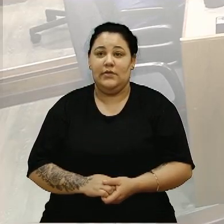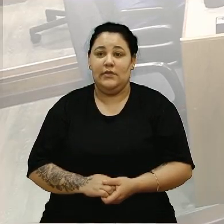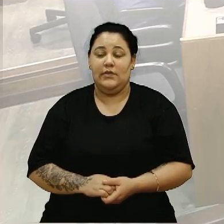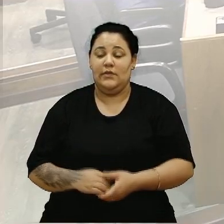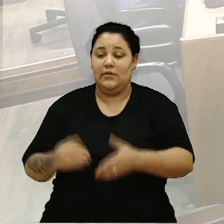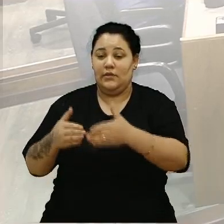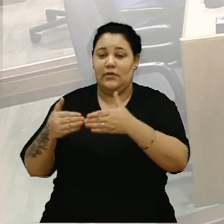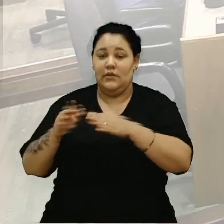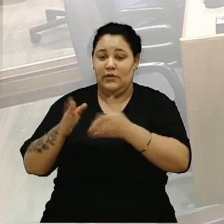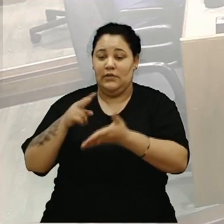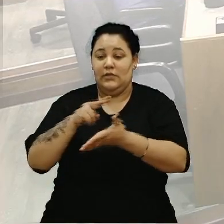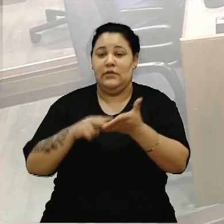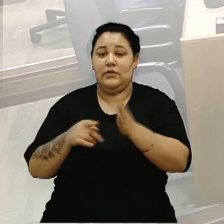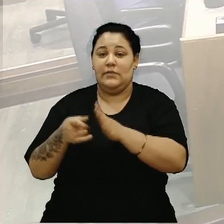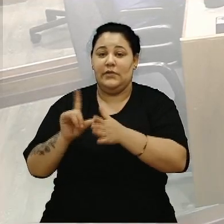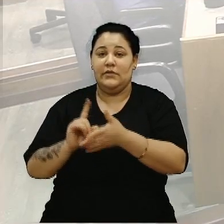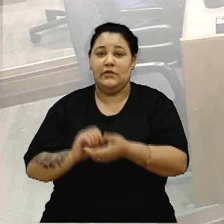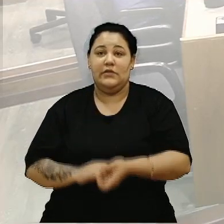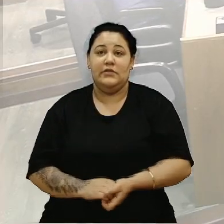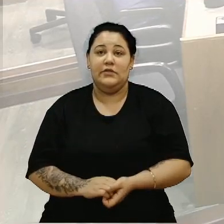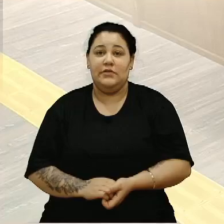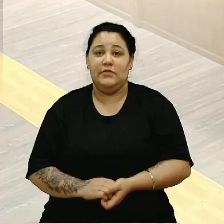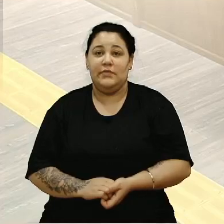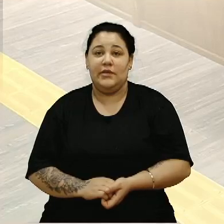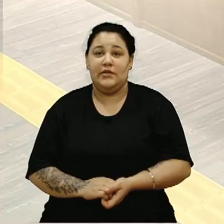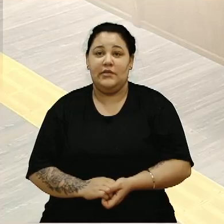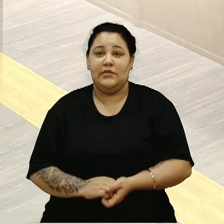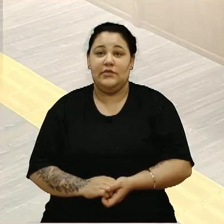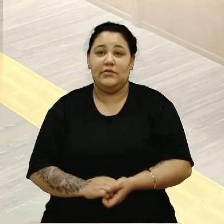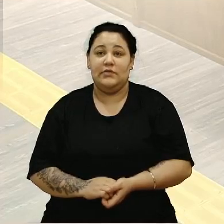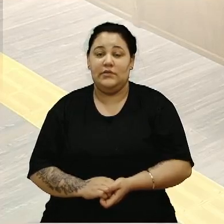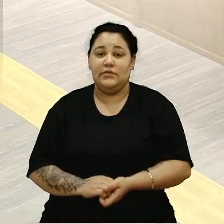Peço a dispensa por já ter sido lido anteriormente.